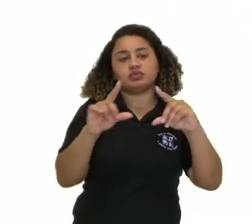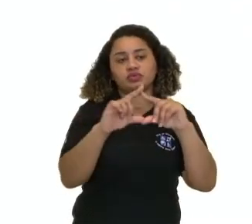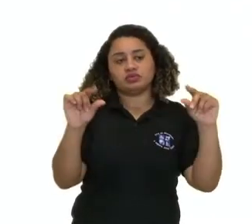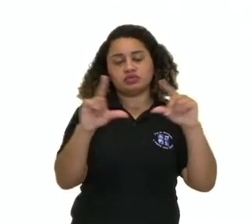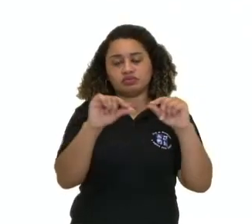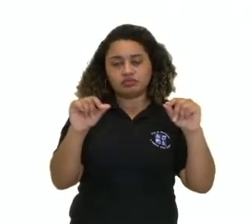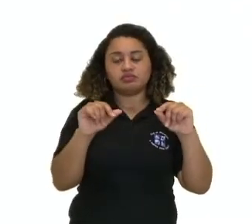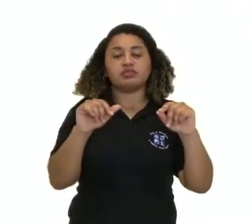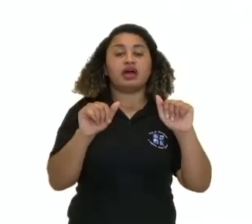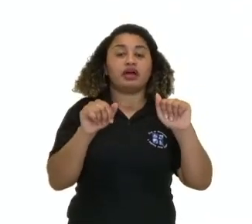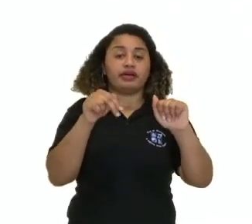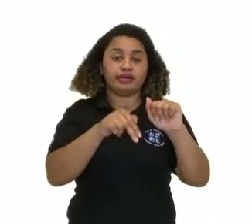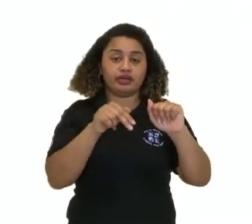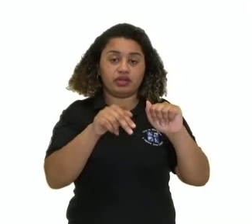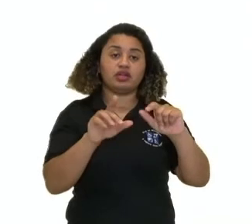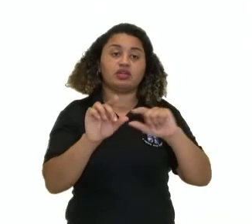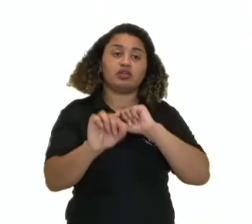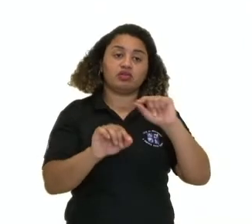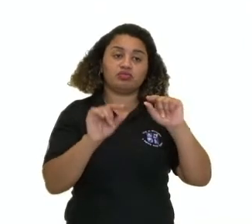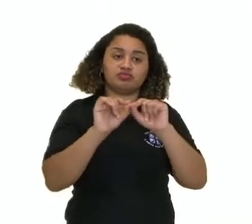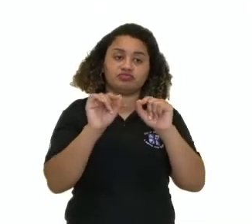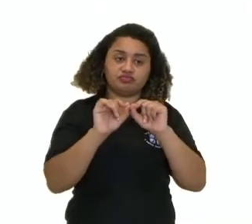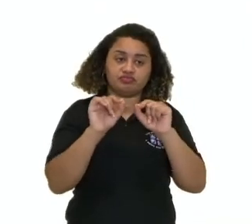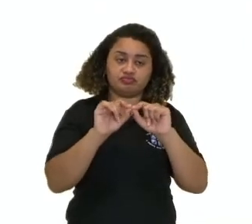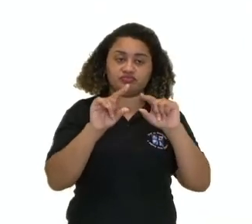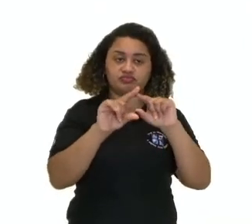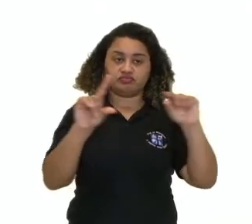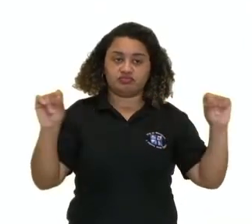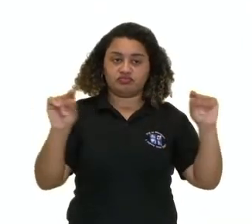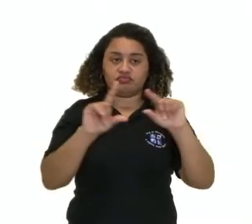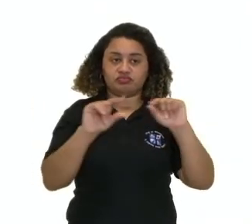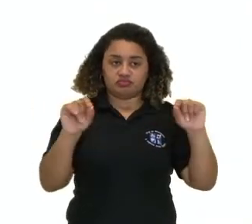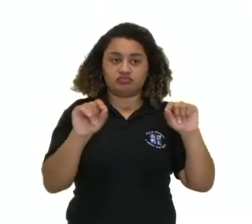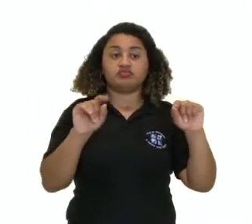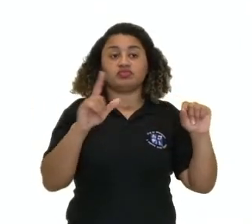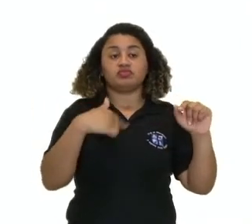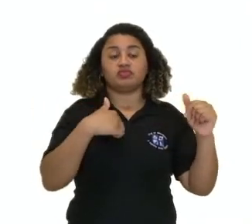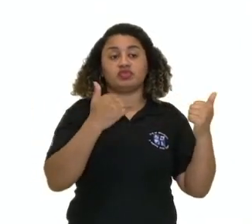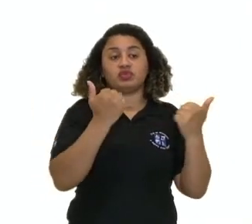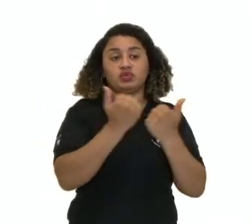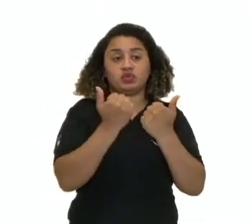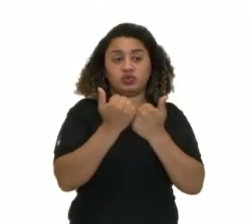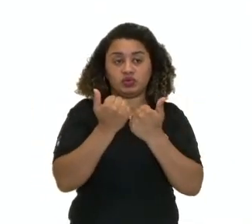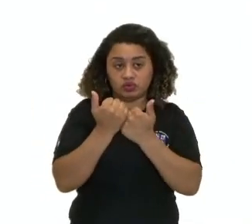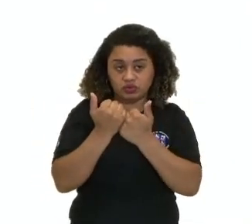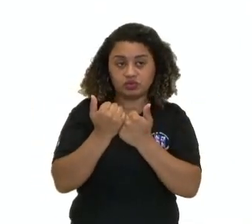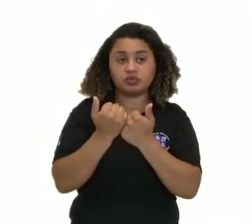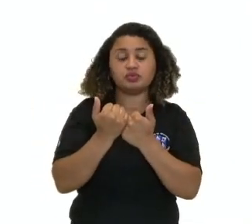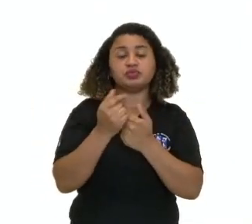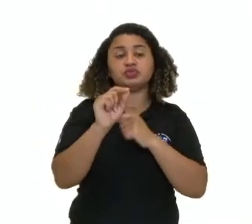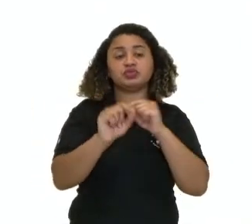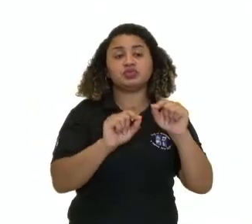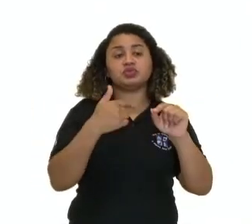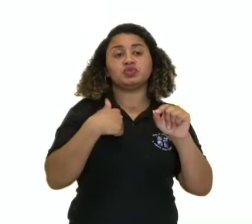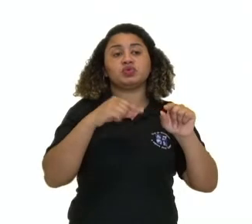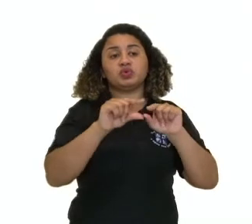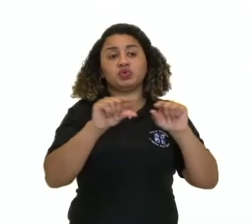a fórmula do termo geral da PA. Então, olha só, N igual a 4,